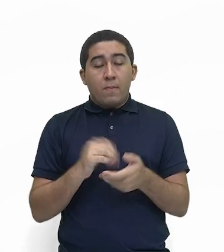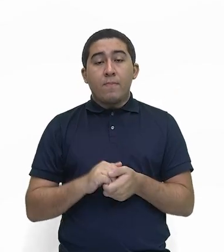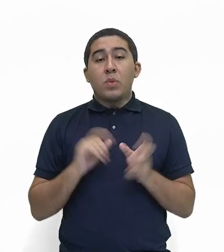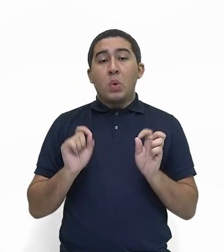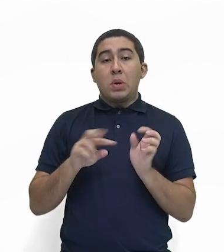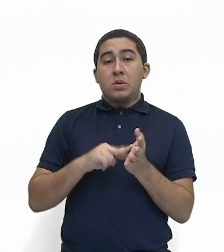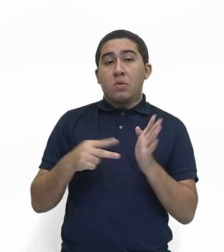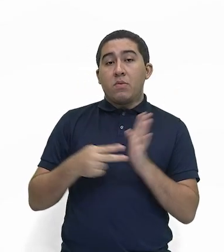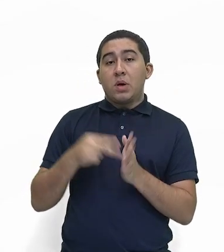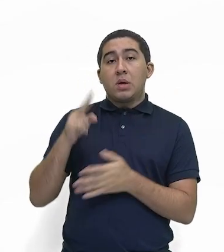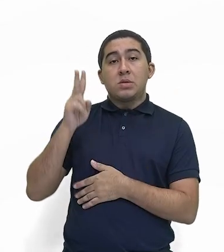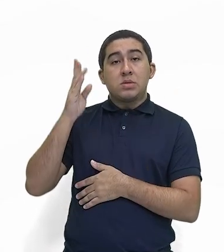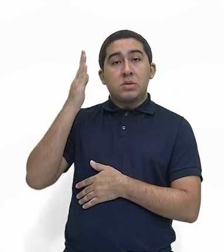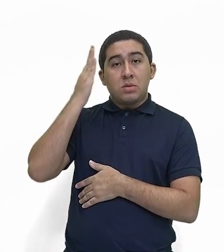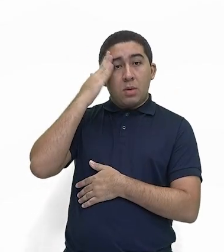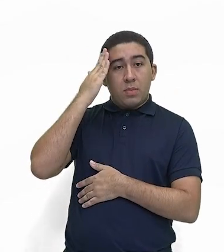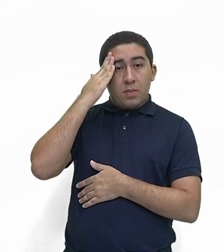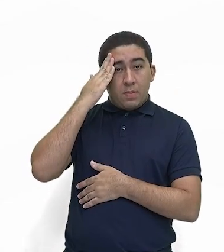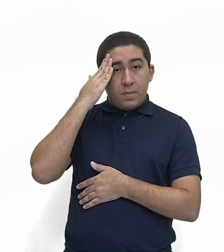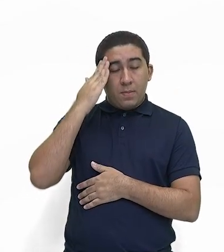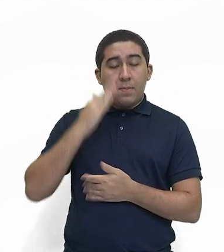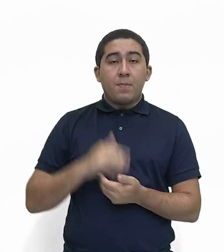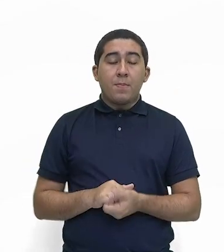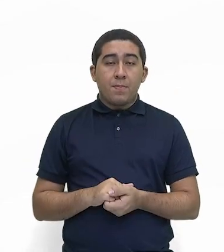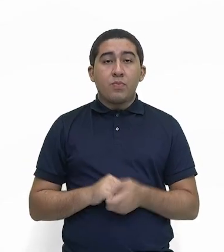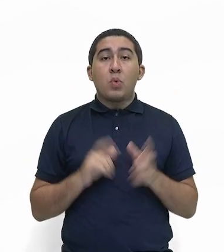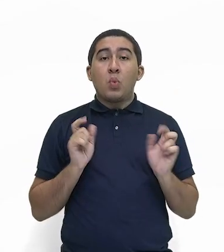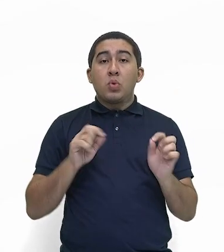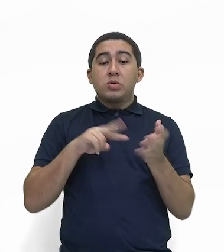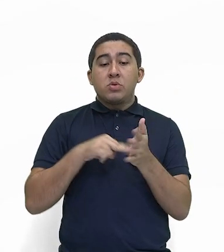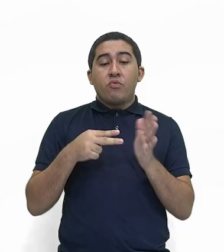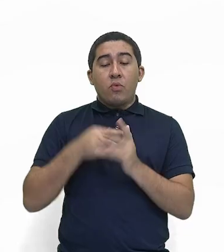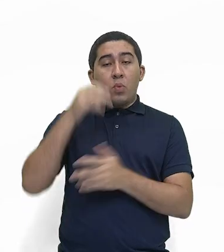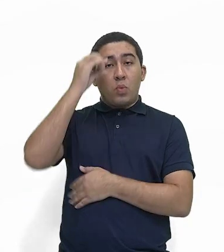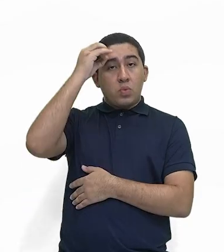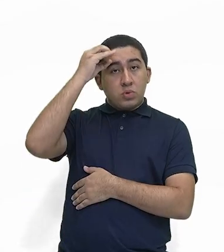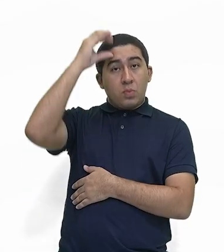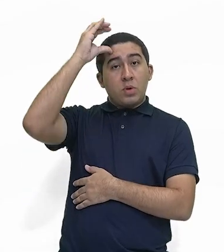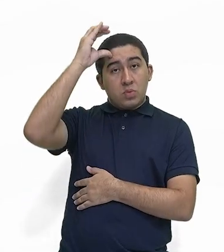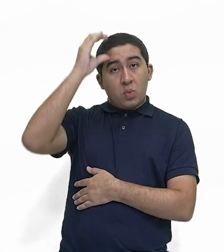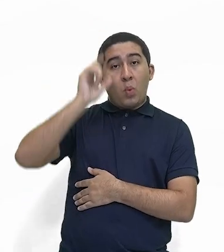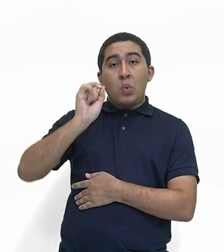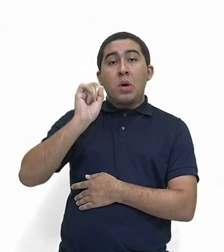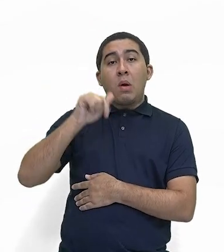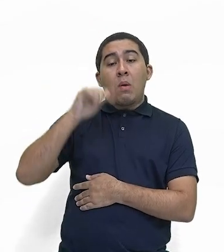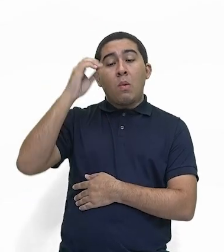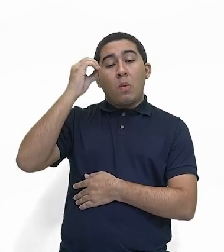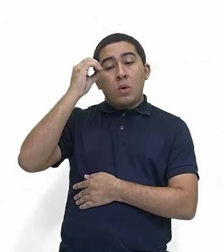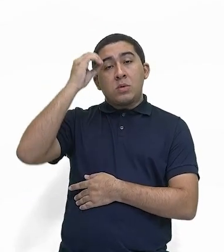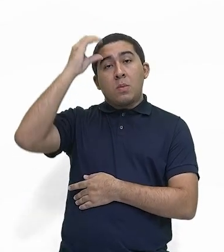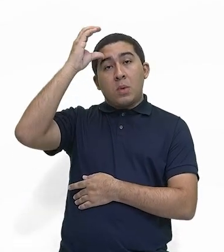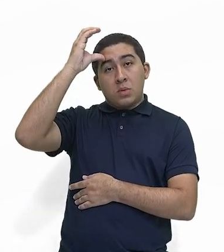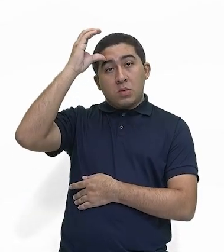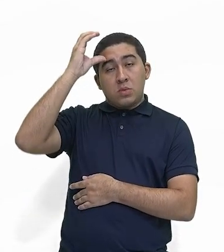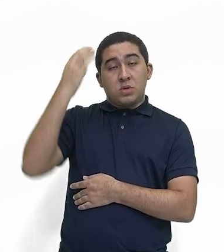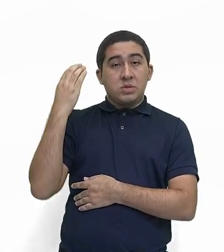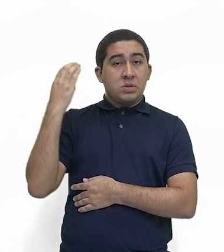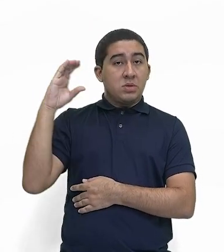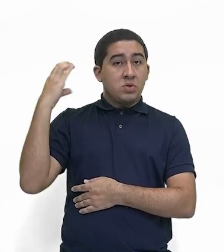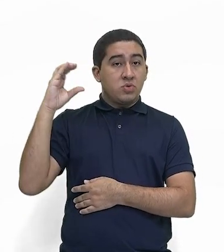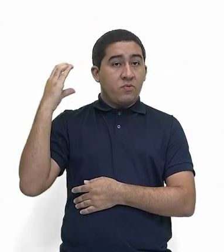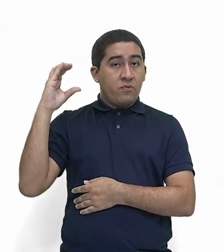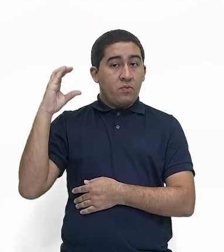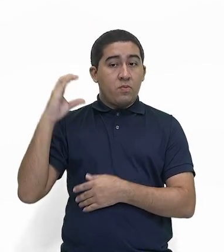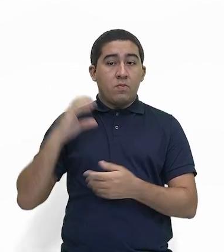significa saber? O que significa o conhecimento? O que é conhecer? O que é um conhecimento científico,